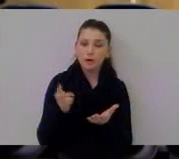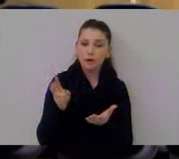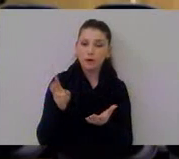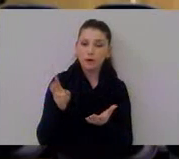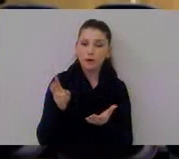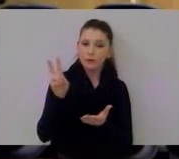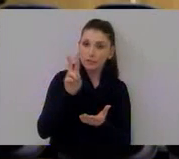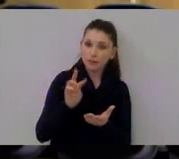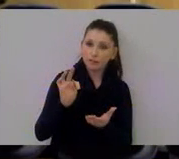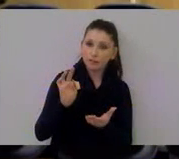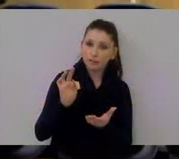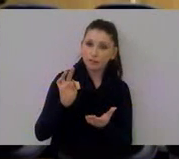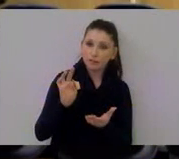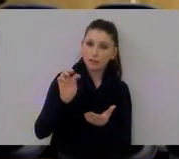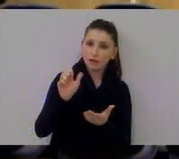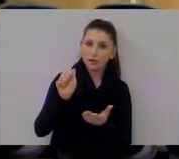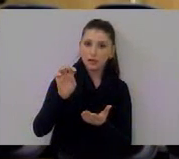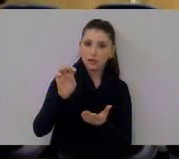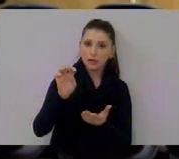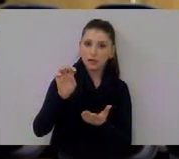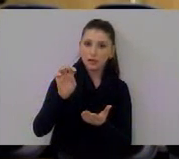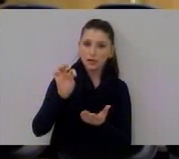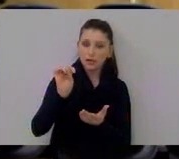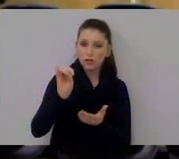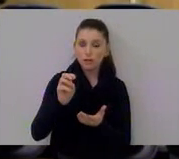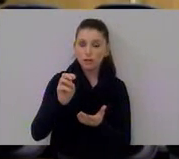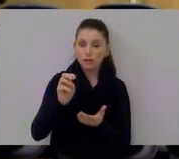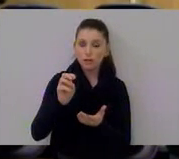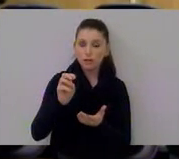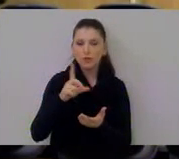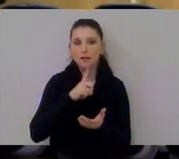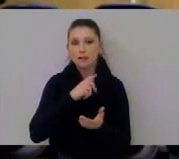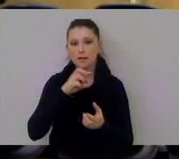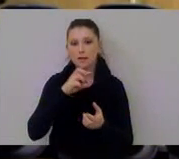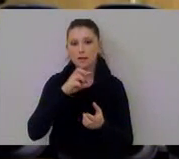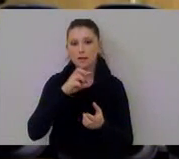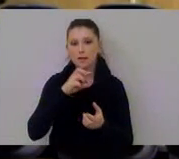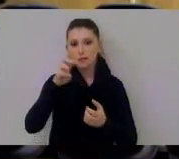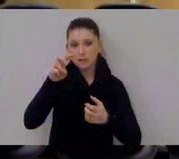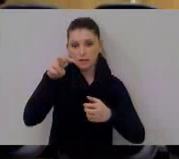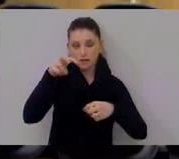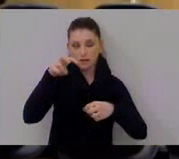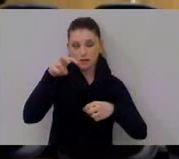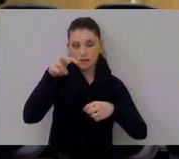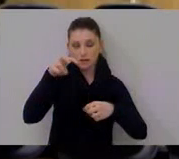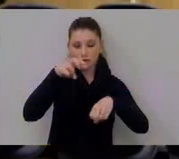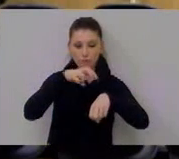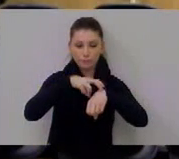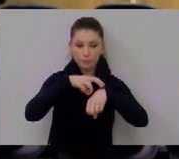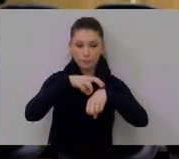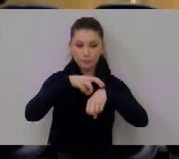requerimento, vereadora Tatiana Teixeira. Vossa Excelência dispõe de